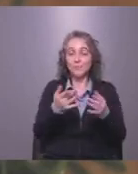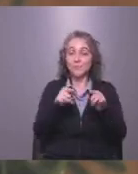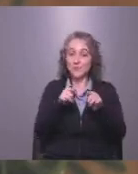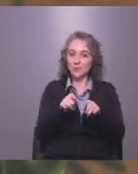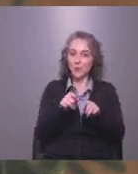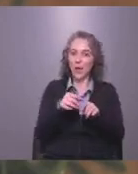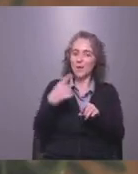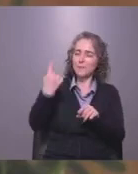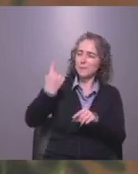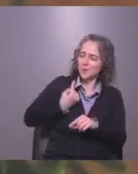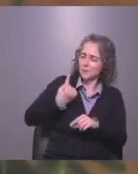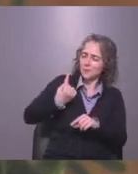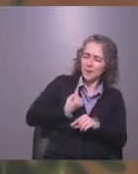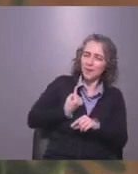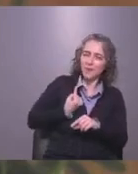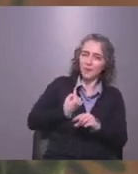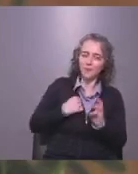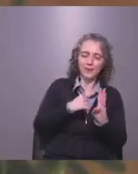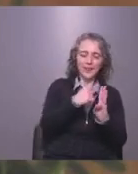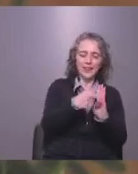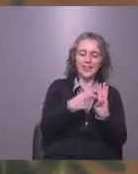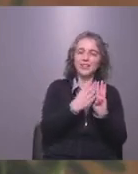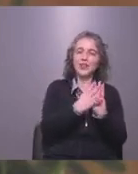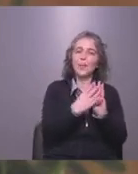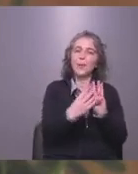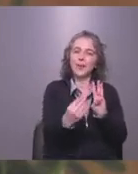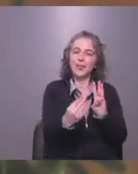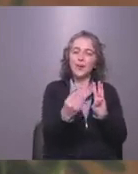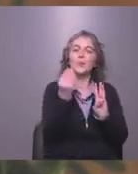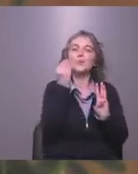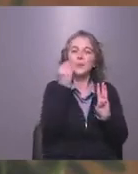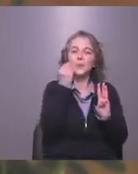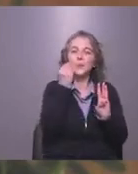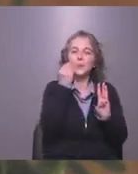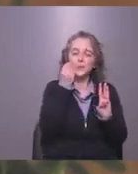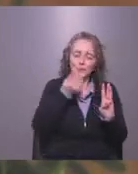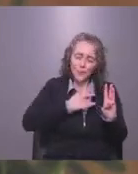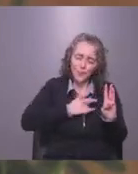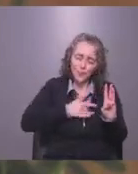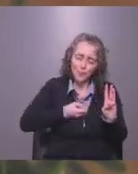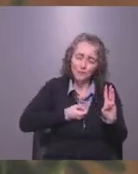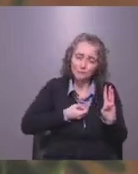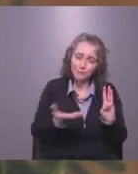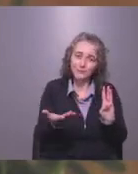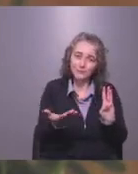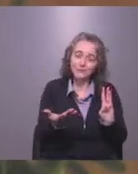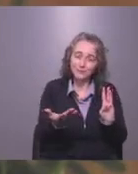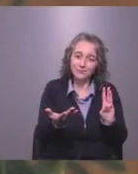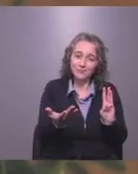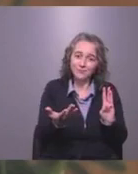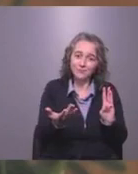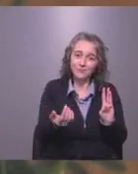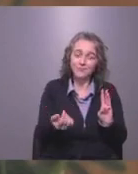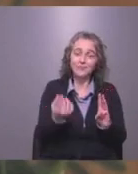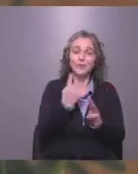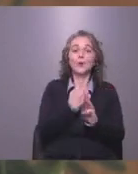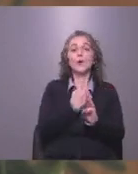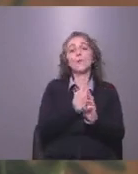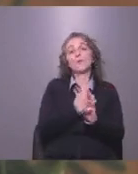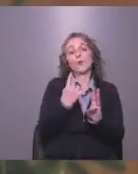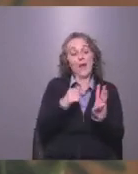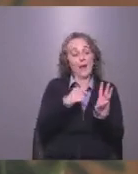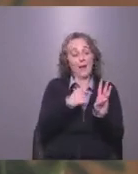convidados a imitar a Sagrada Família, naquilo que é possível imitá-la, naquilo em que esta família